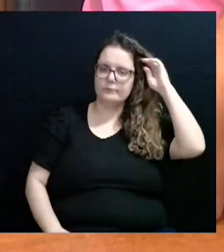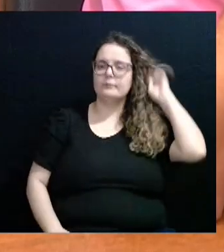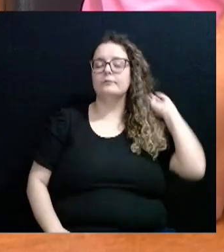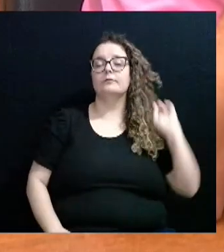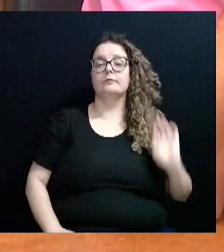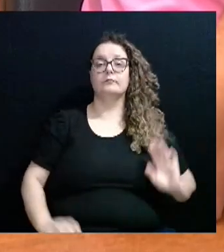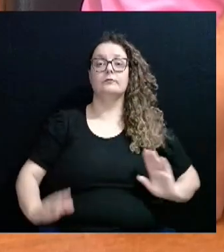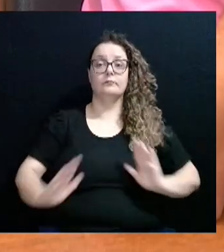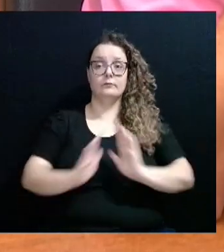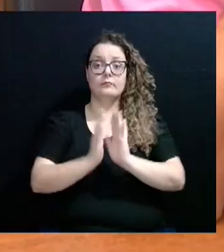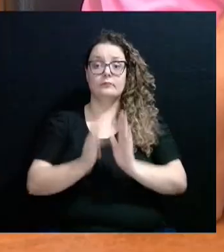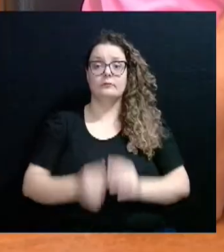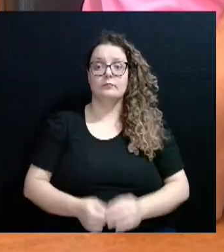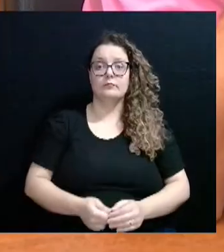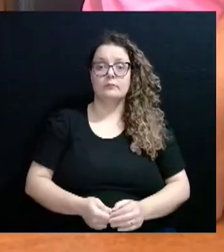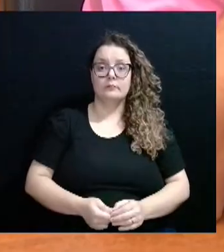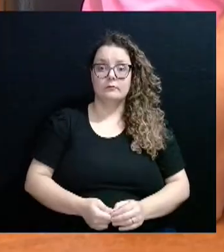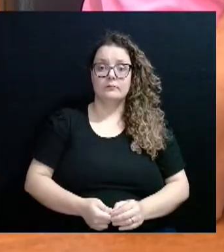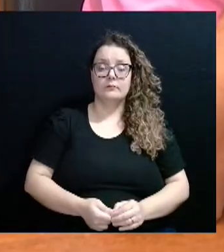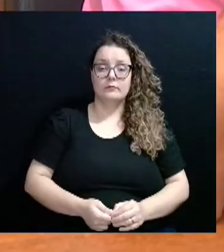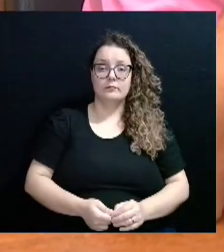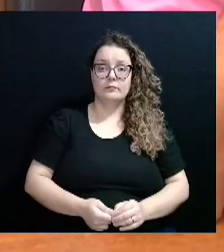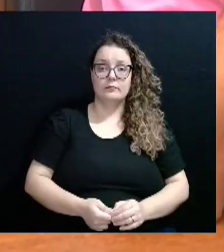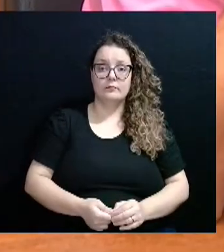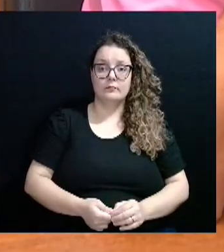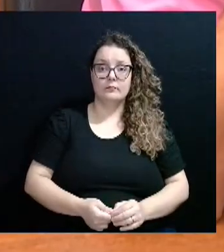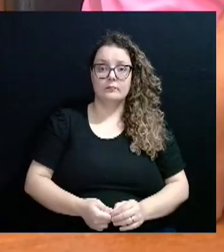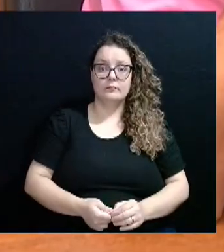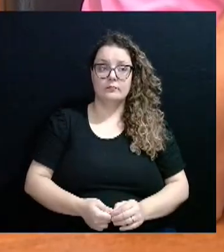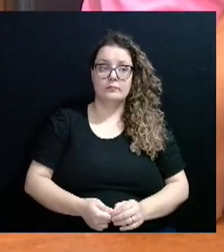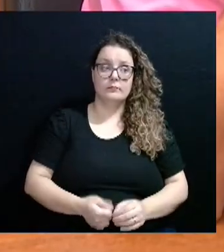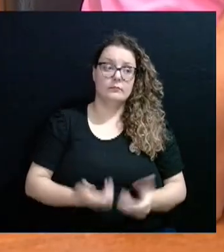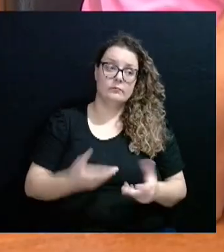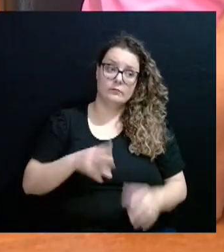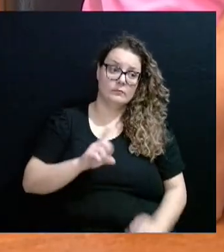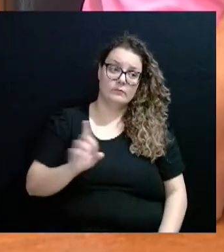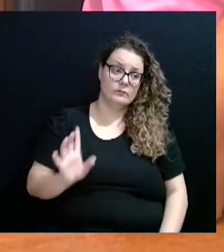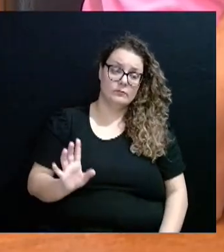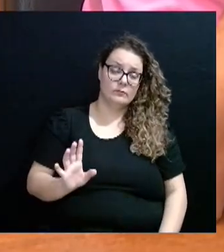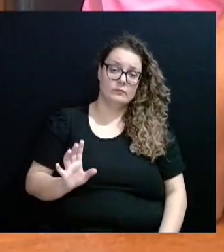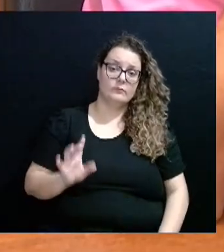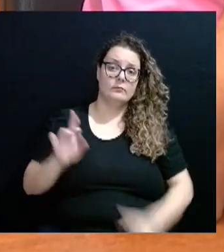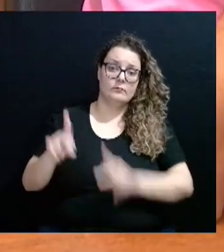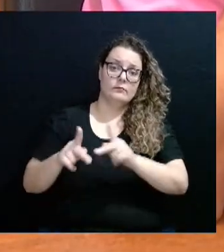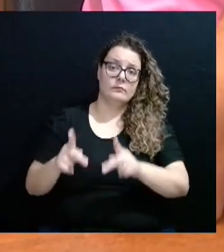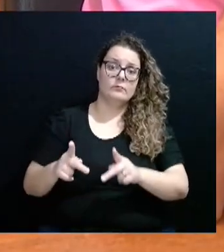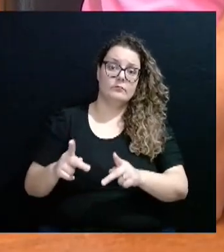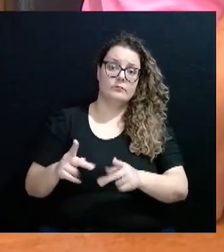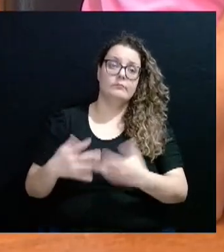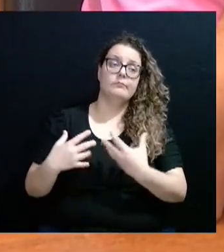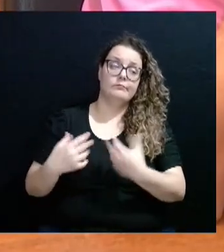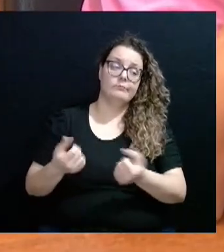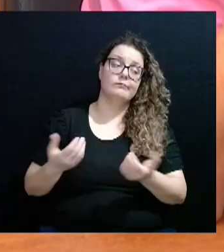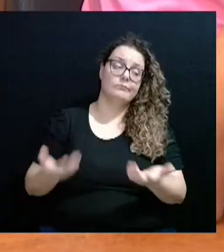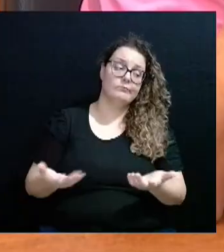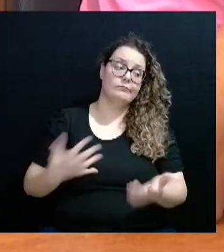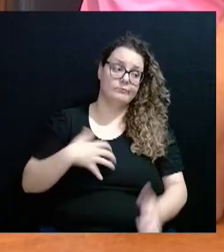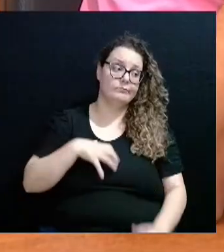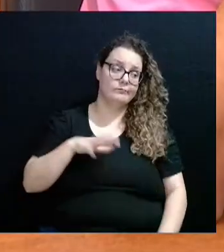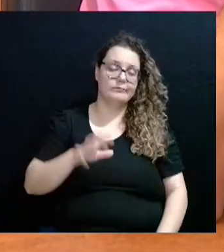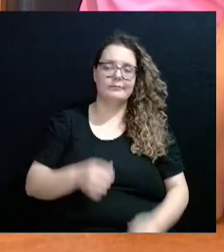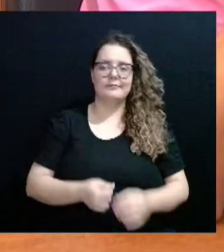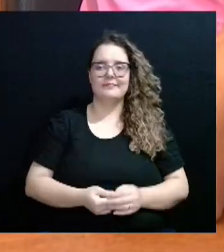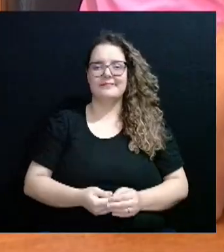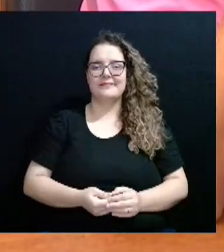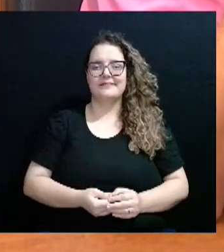frente e, querendo ou não, esse povo vai ter que nos aturar. Então, é isso. Então, eu agradeço